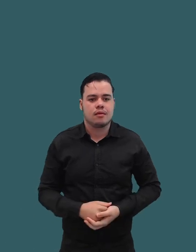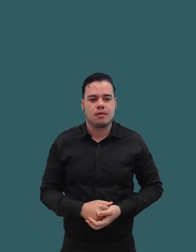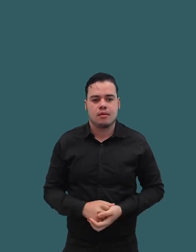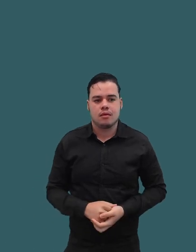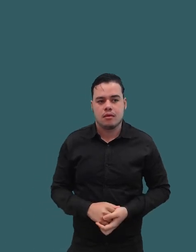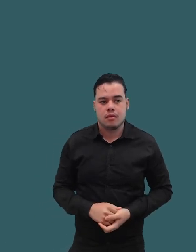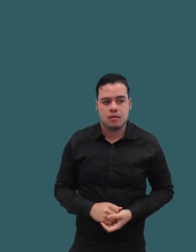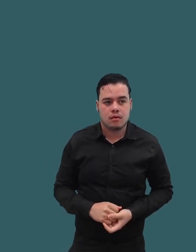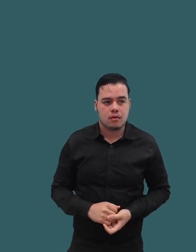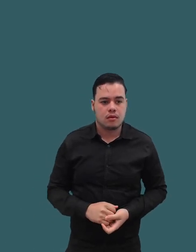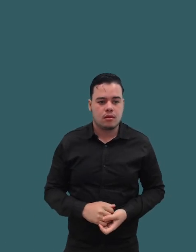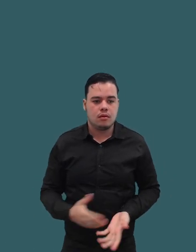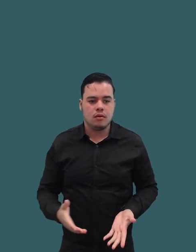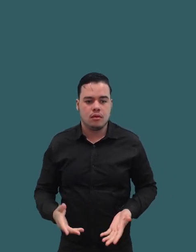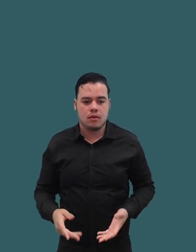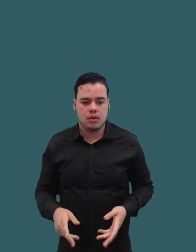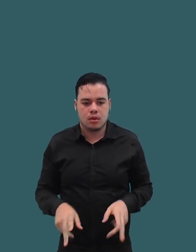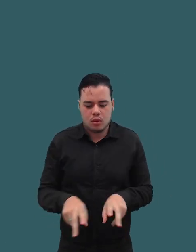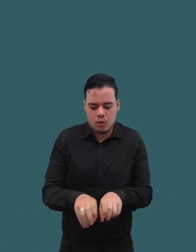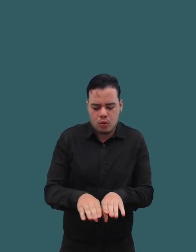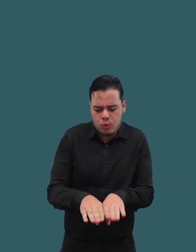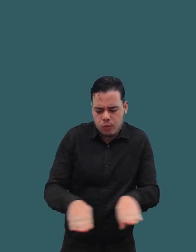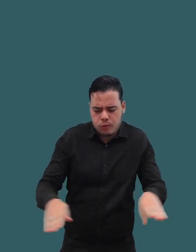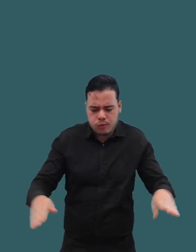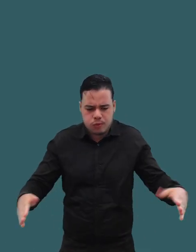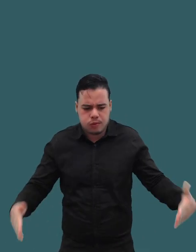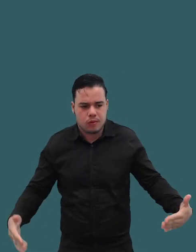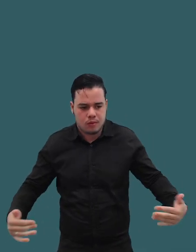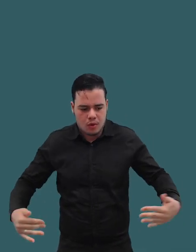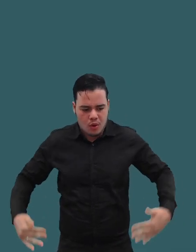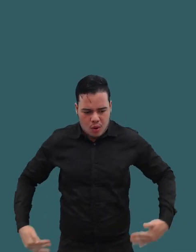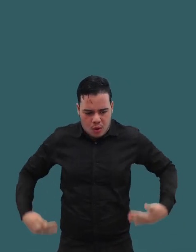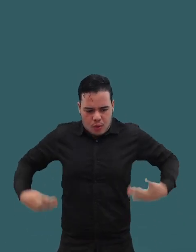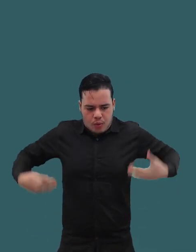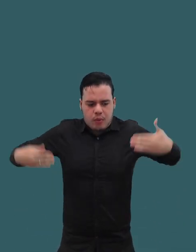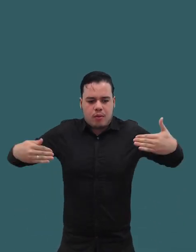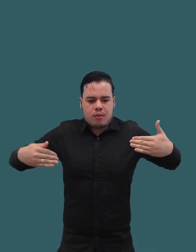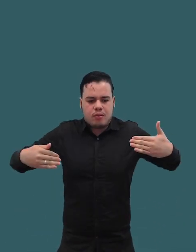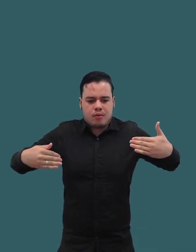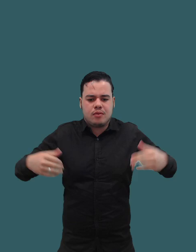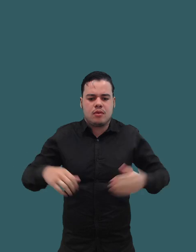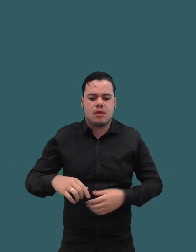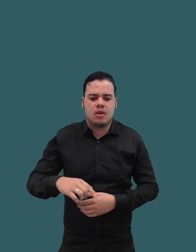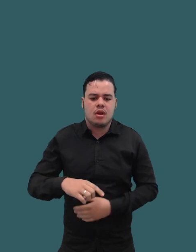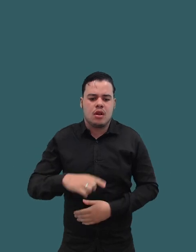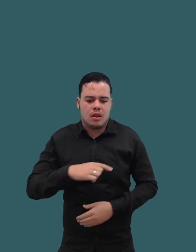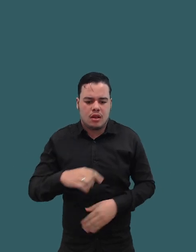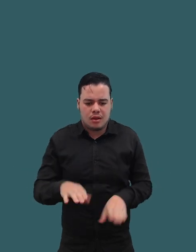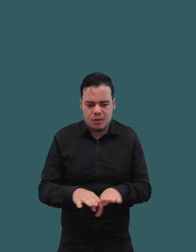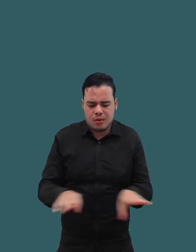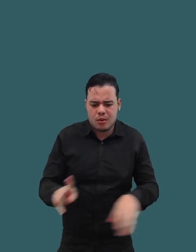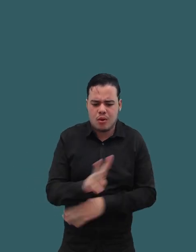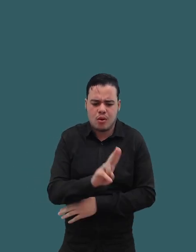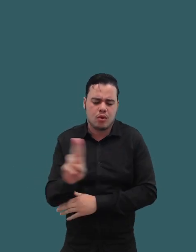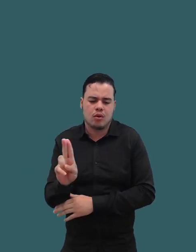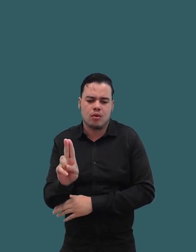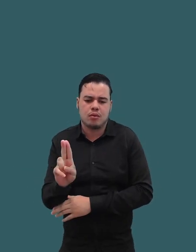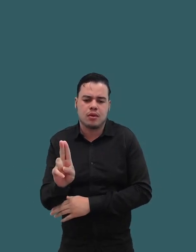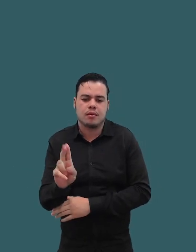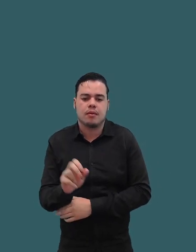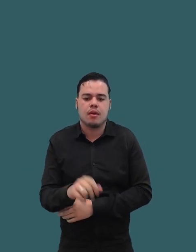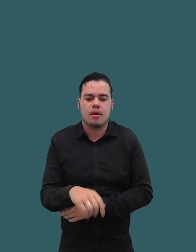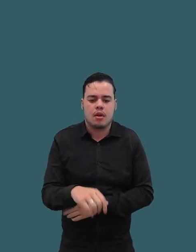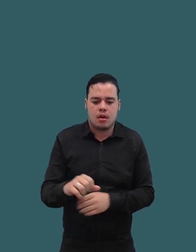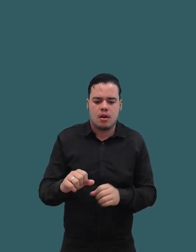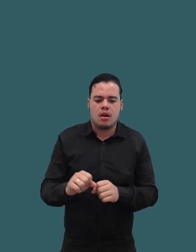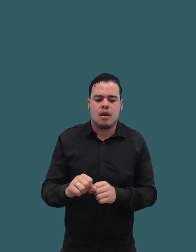Audiodescrição. À frente, uma mesa extensa com forro liso preto. Por cima da mesa, um banner escrito na parte da frente em